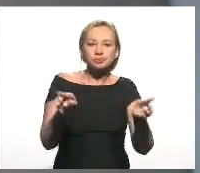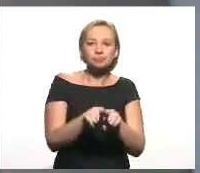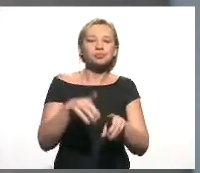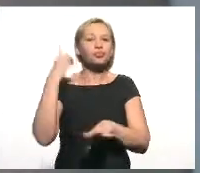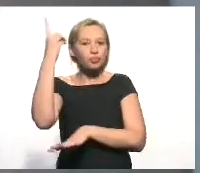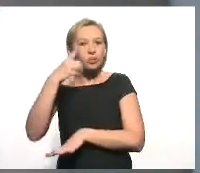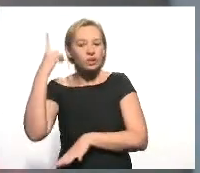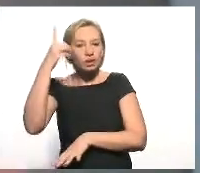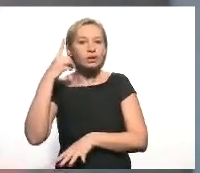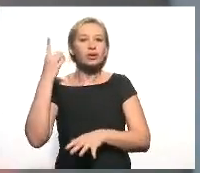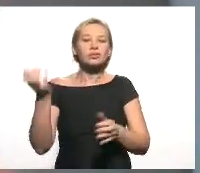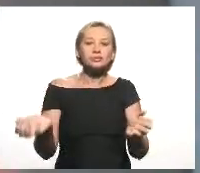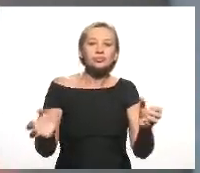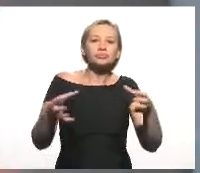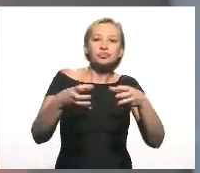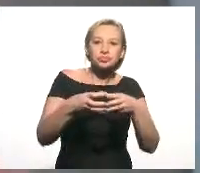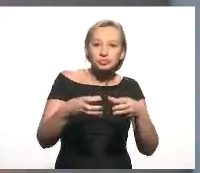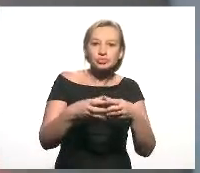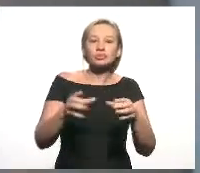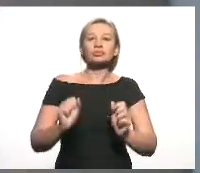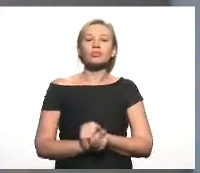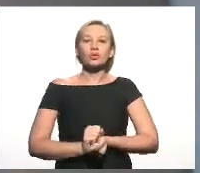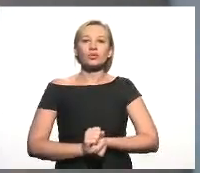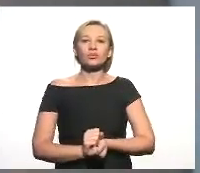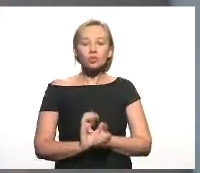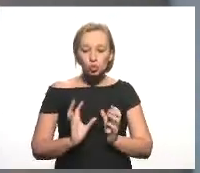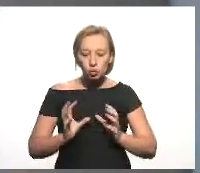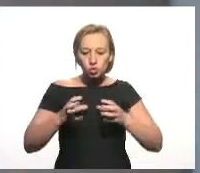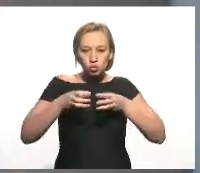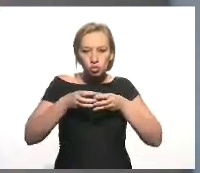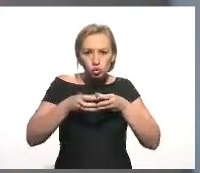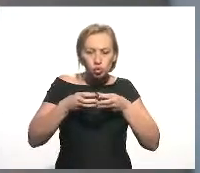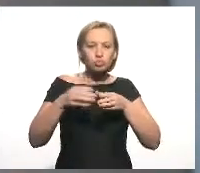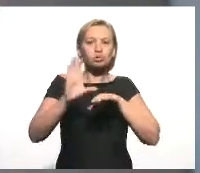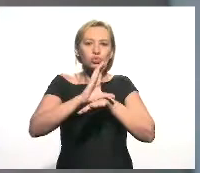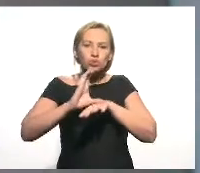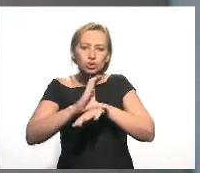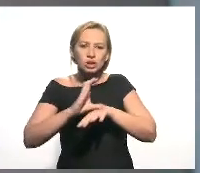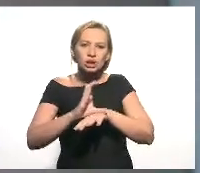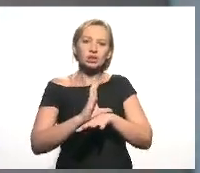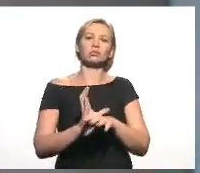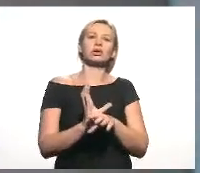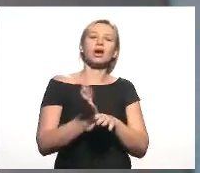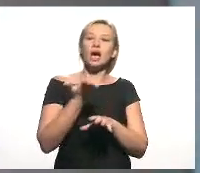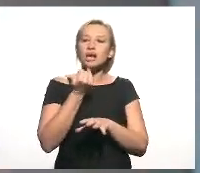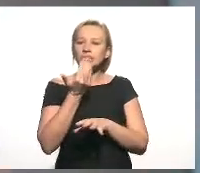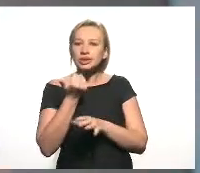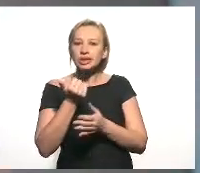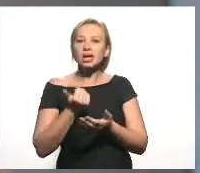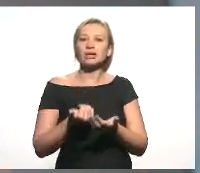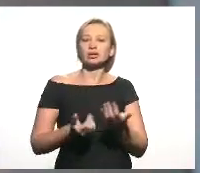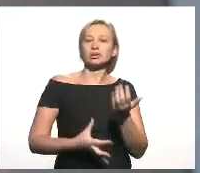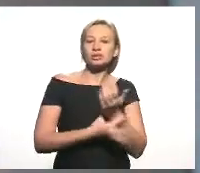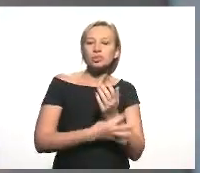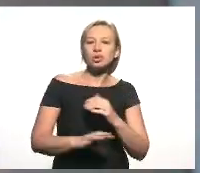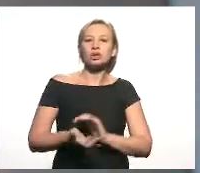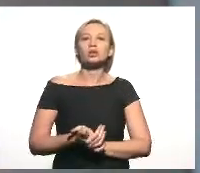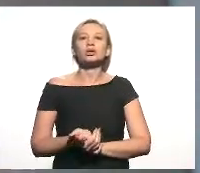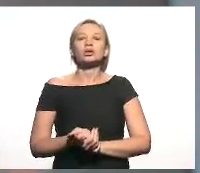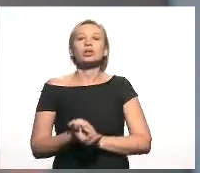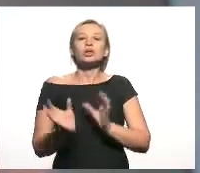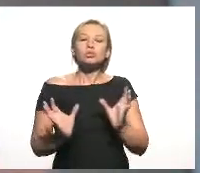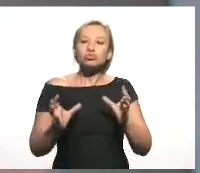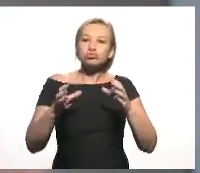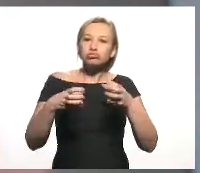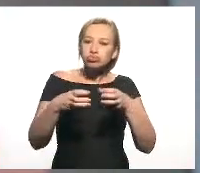nesse sentido, com as entidades da sociedade civil, com o Conselho de Segurança Alimentar, com o Conselho de Desenvolvimento Rural,